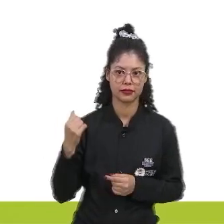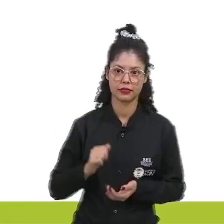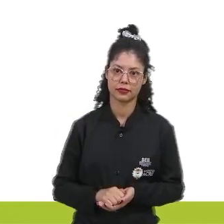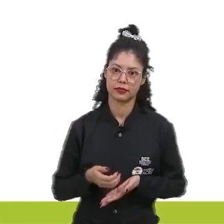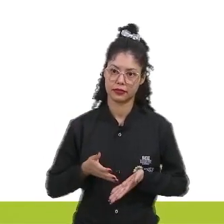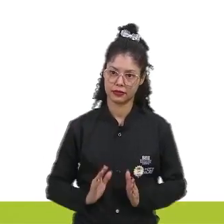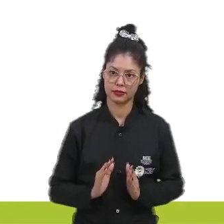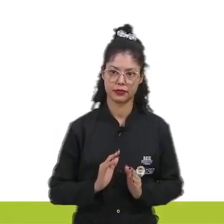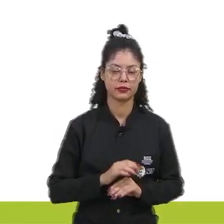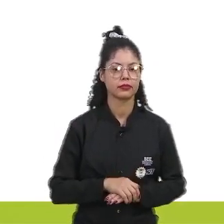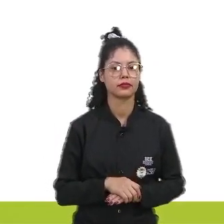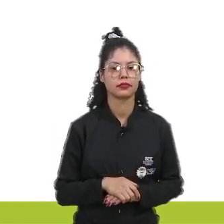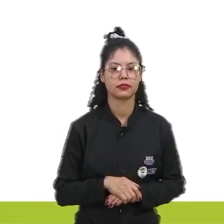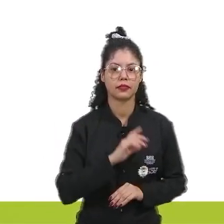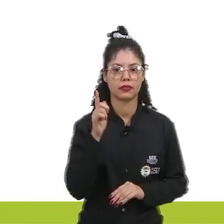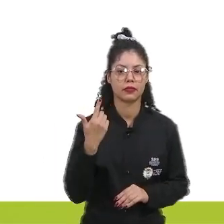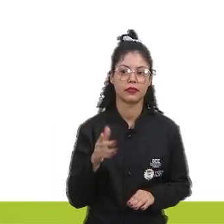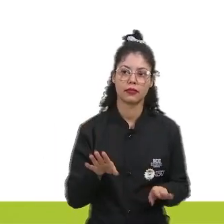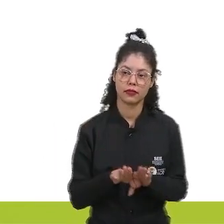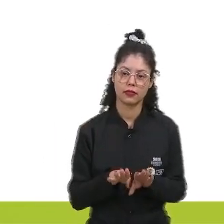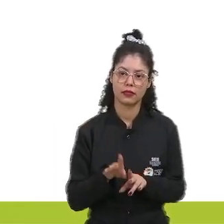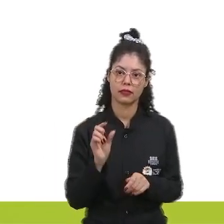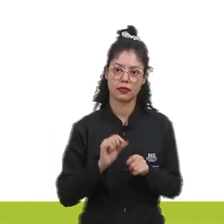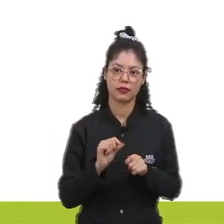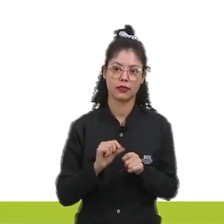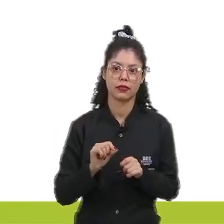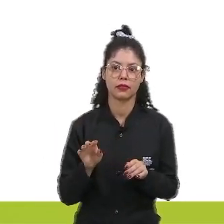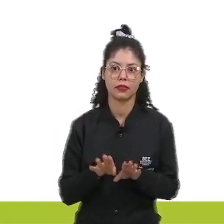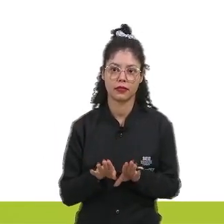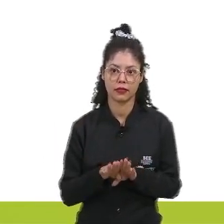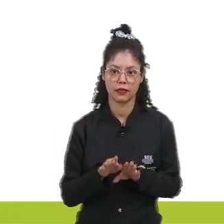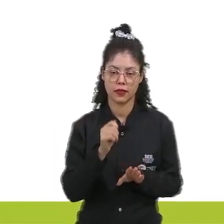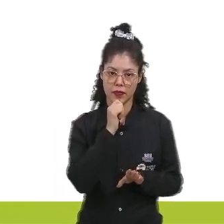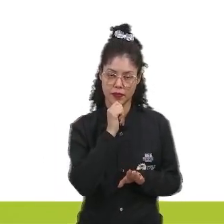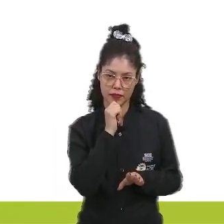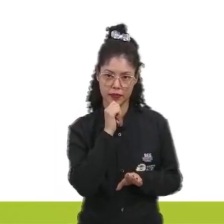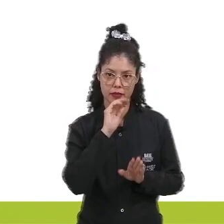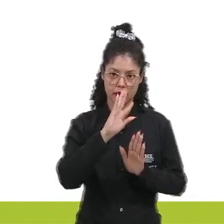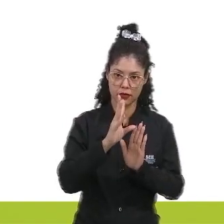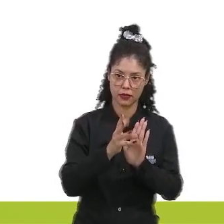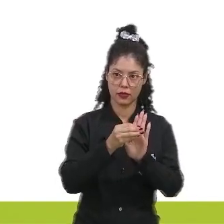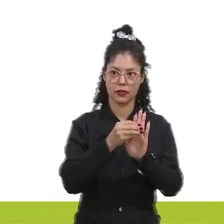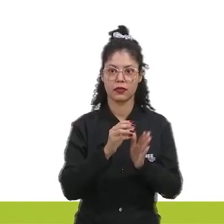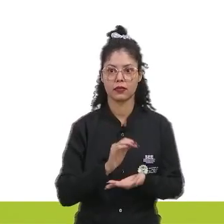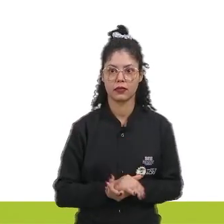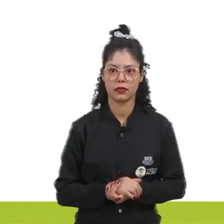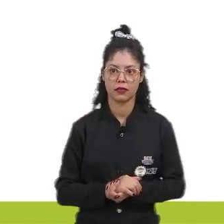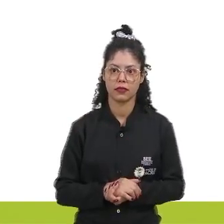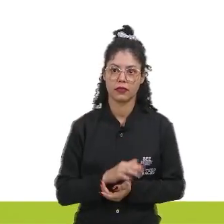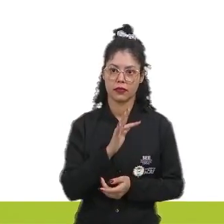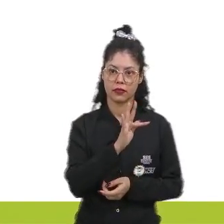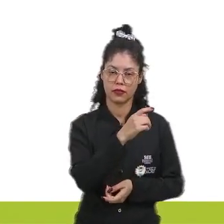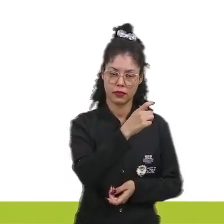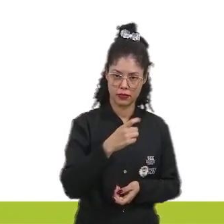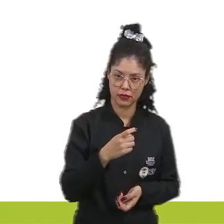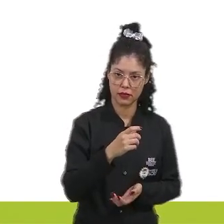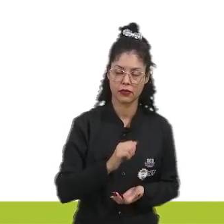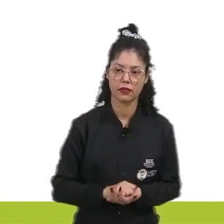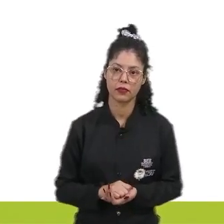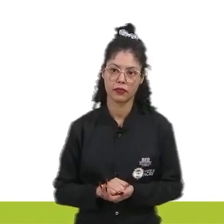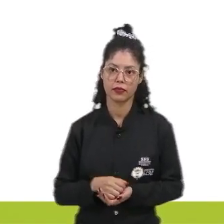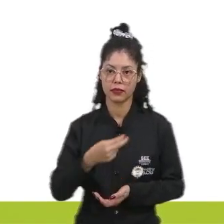nova nasceu. Uma outra maneira de você fazer esse cálculo aqui, ó, é você atribuir da função f de